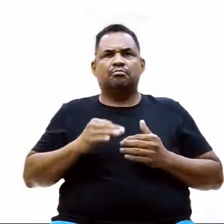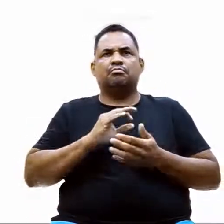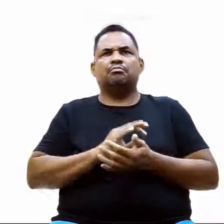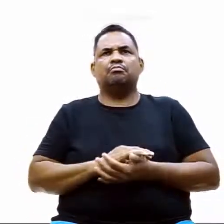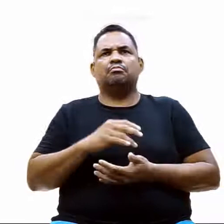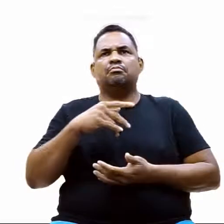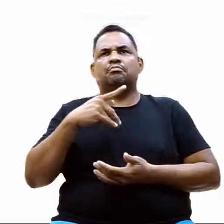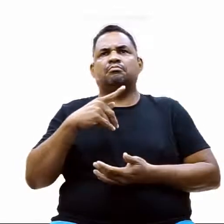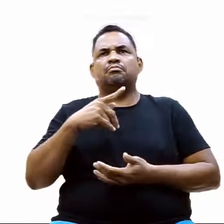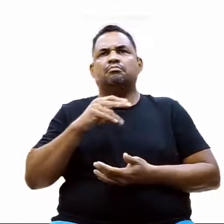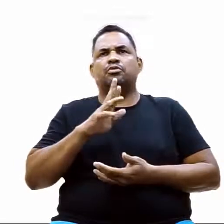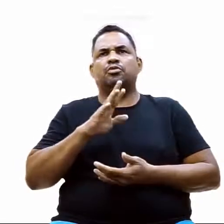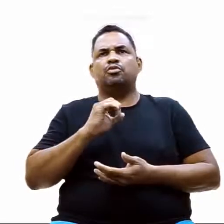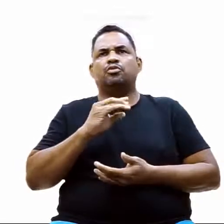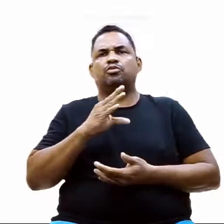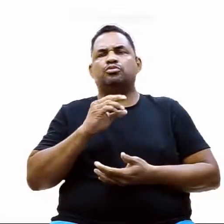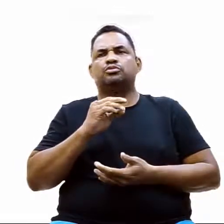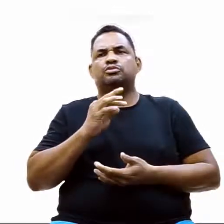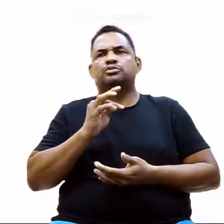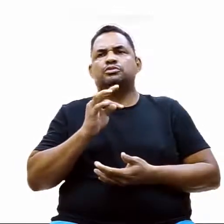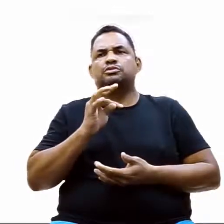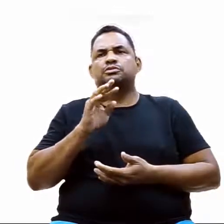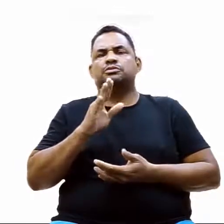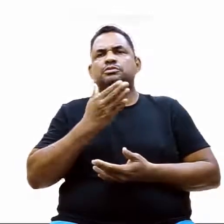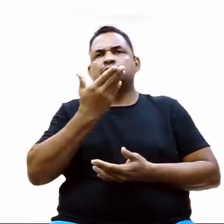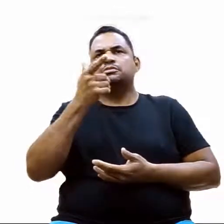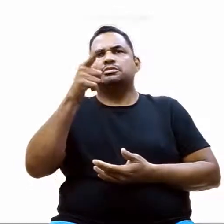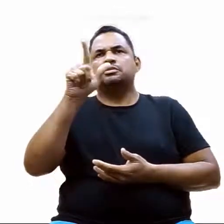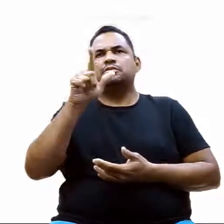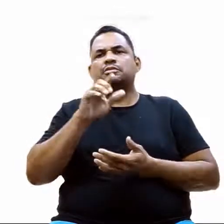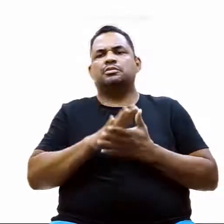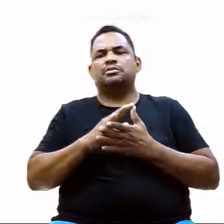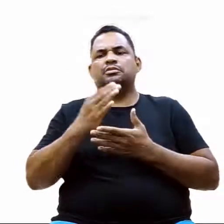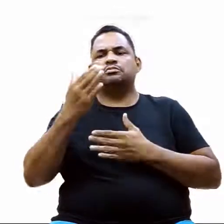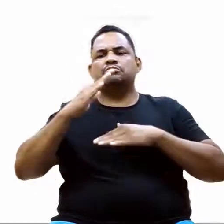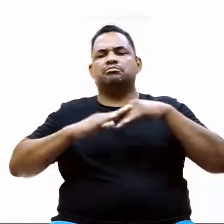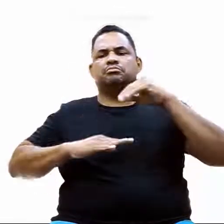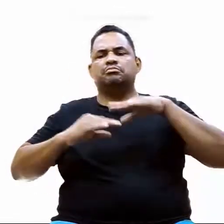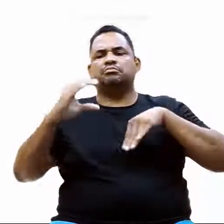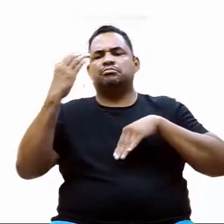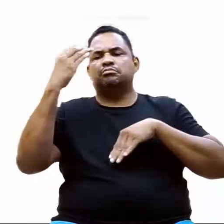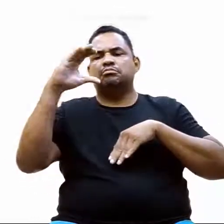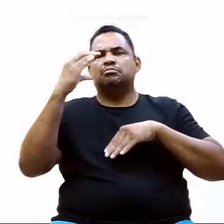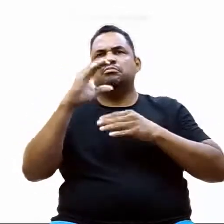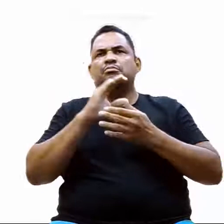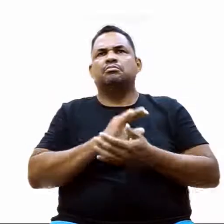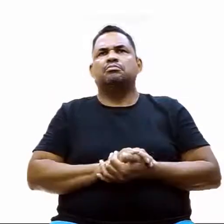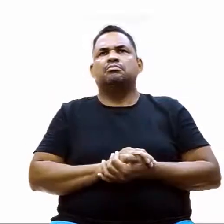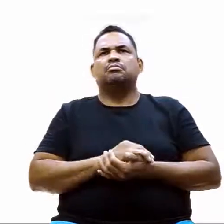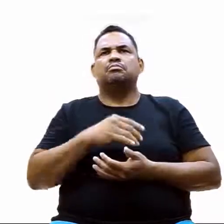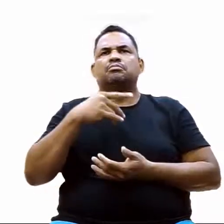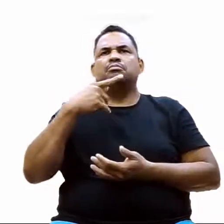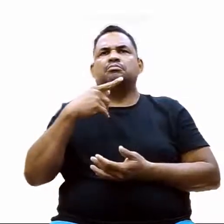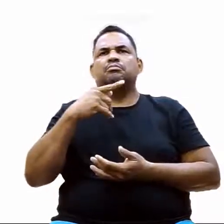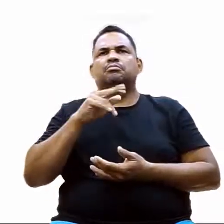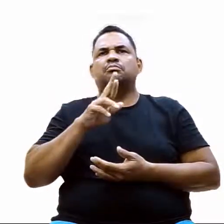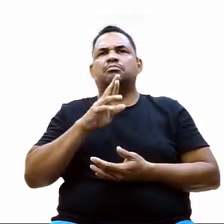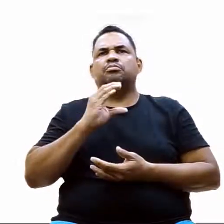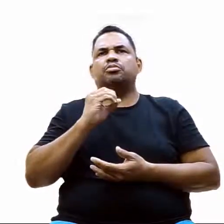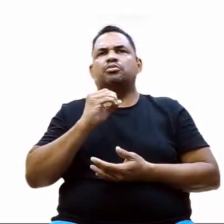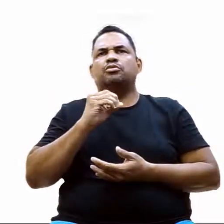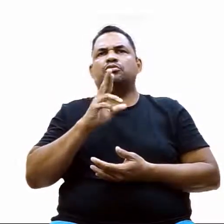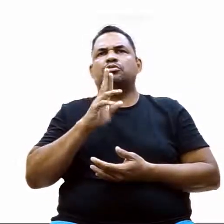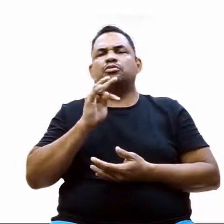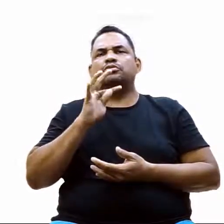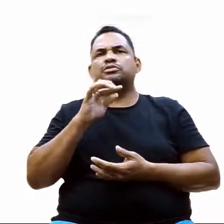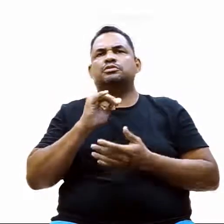a lei de Proust. É outro cientista que é denominado de Proust. O da conservação